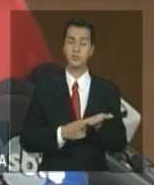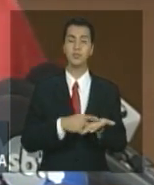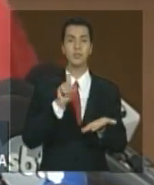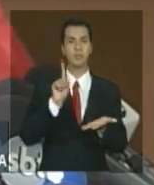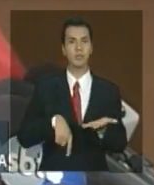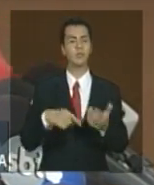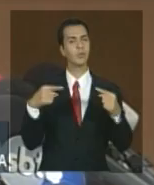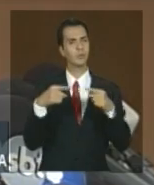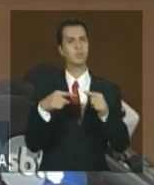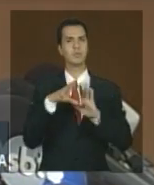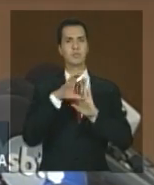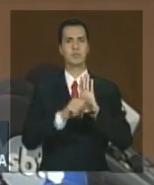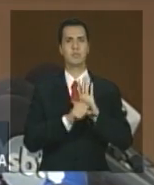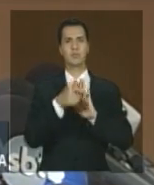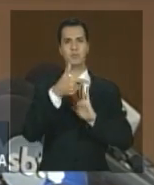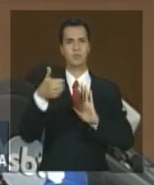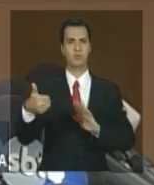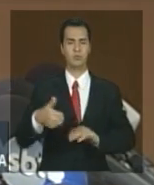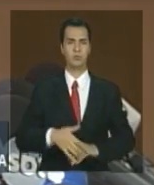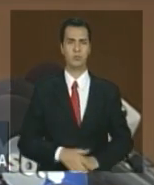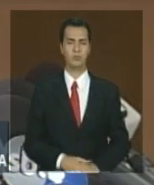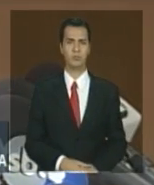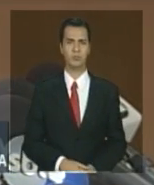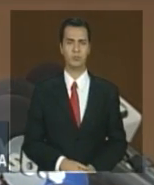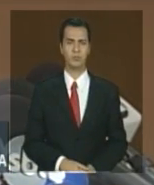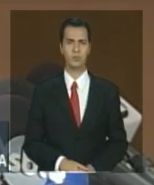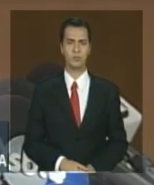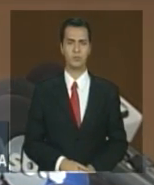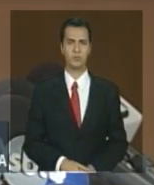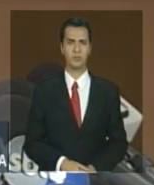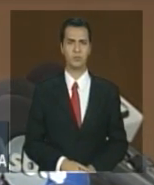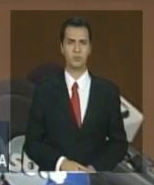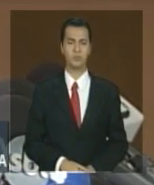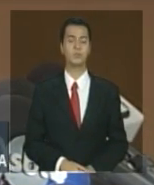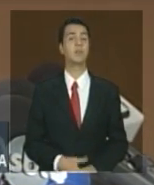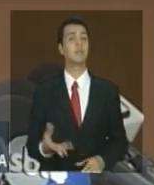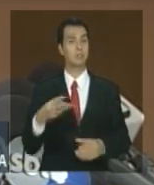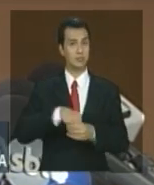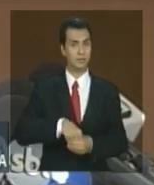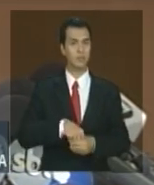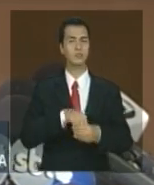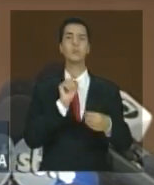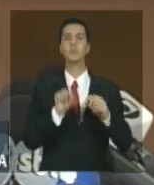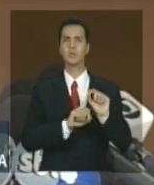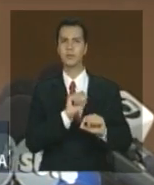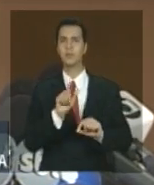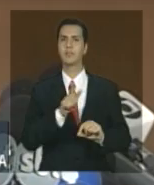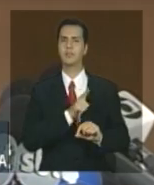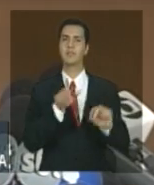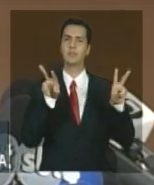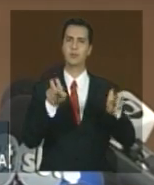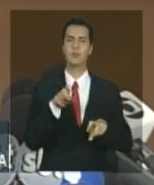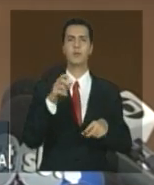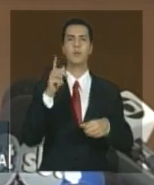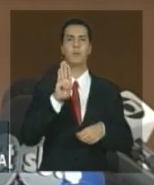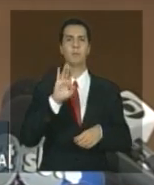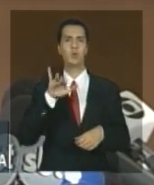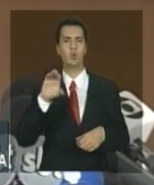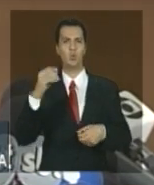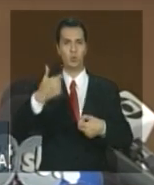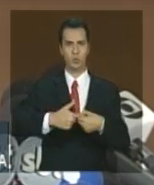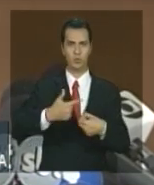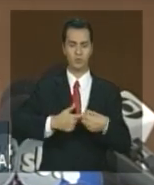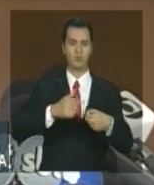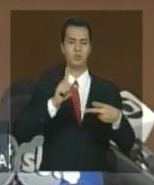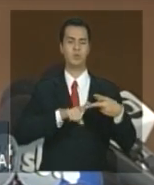A agenda do século XXI é essa. Por ela passa biocombustíveis, redes inteligentes de transmissão, o